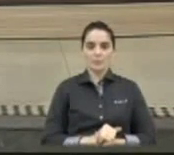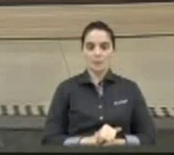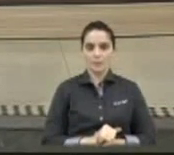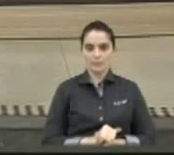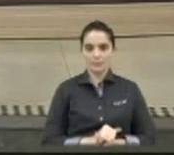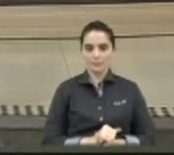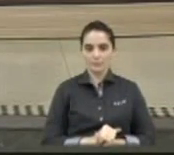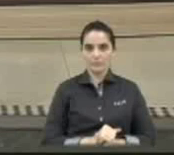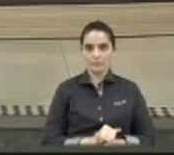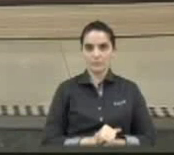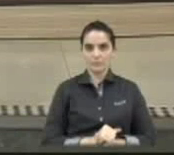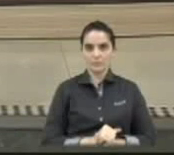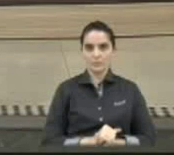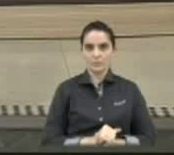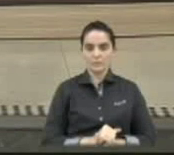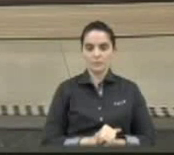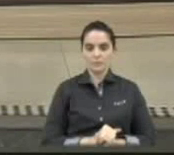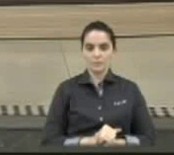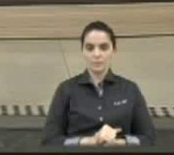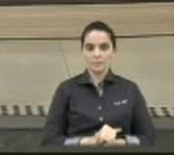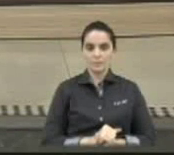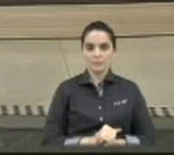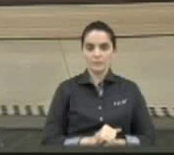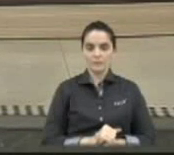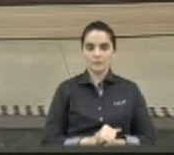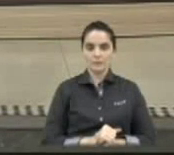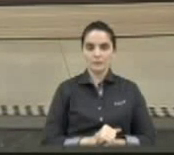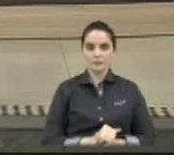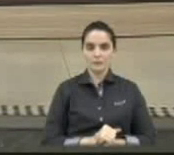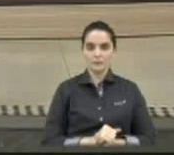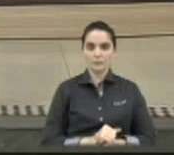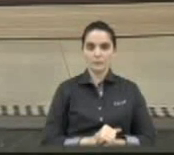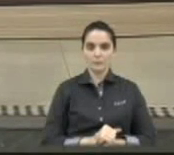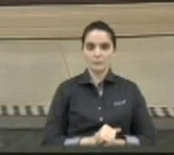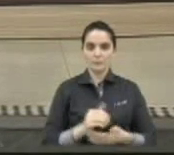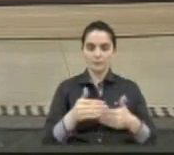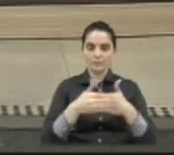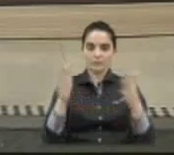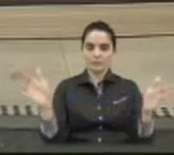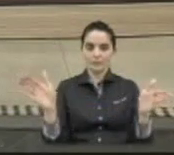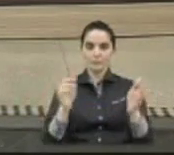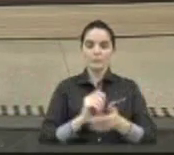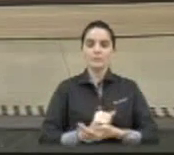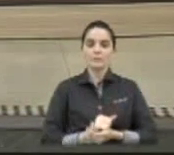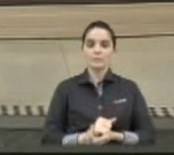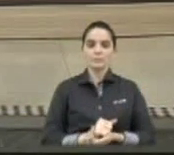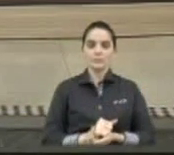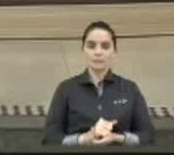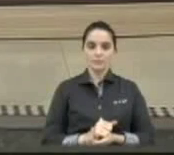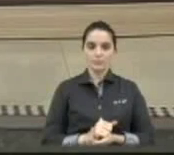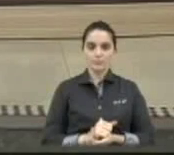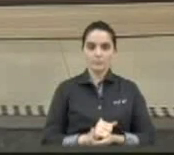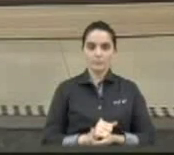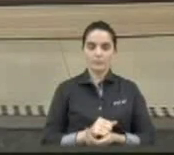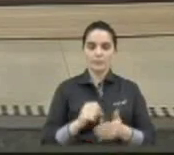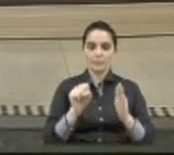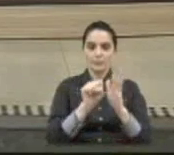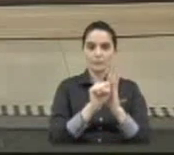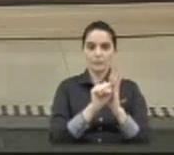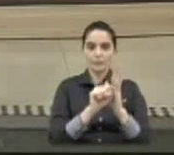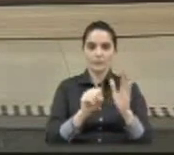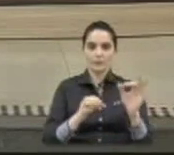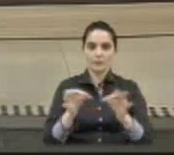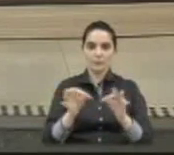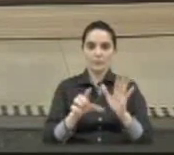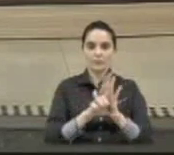fim. Poderia. Não tinha nenhum problema. A sessão está reaberta. Item oitavo da